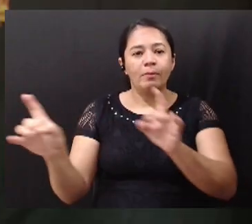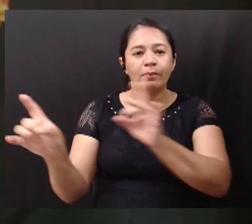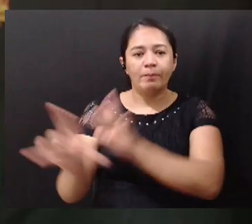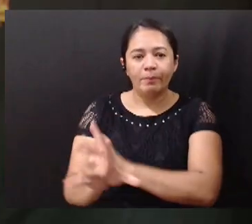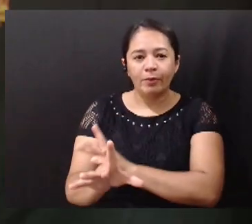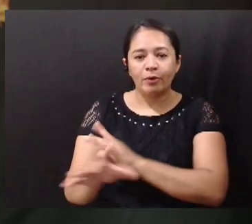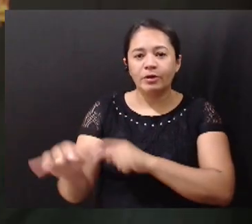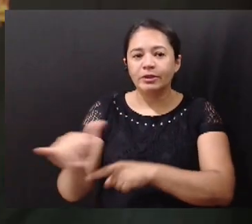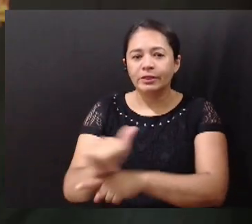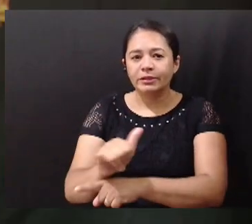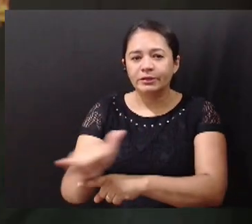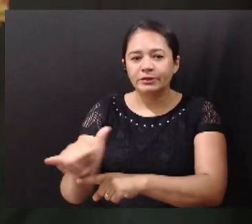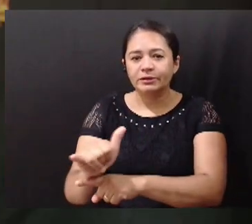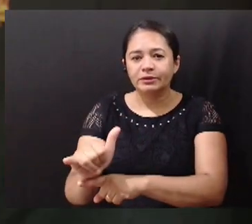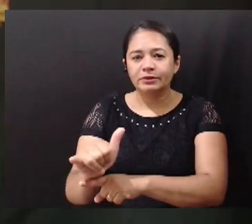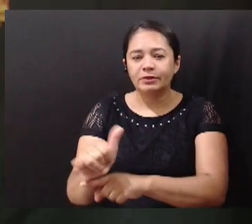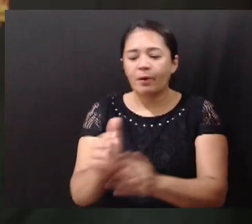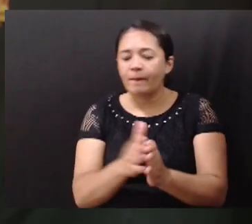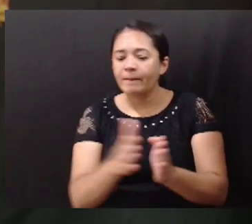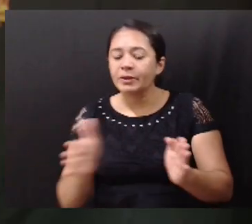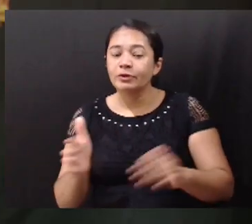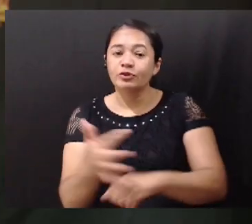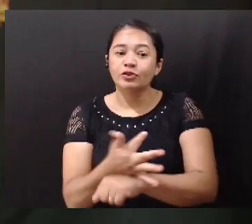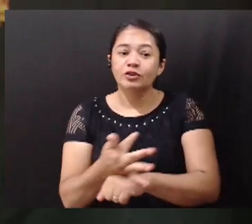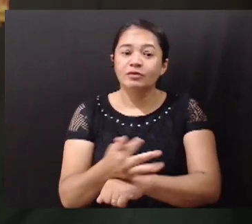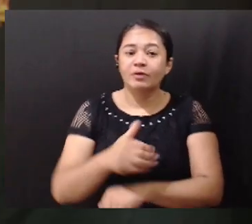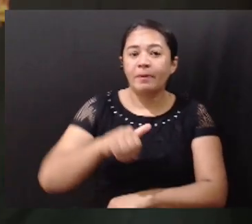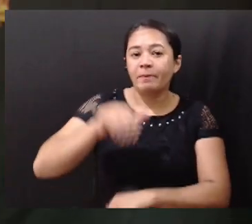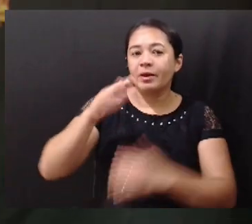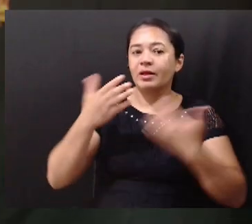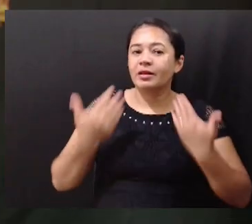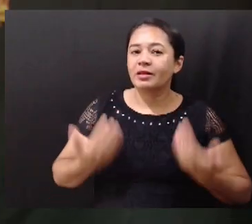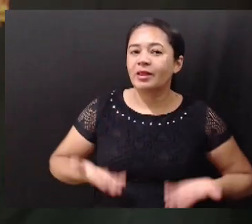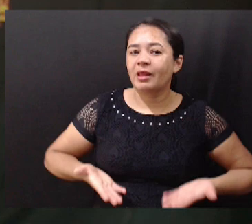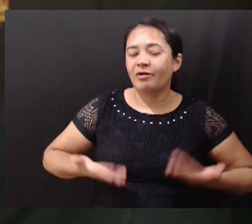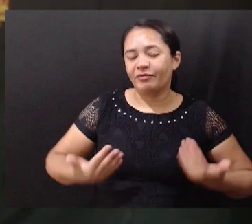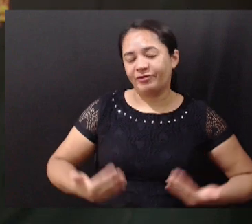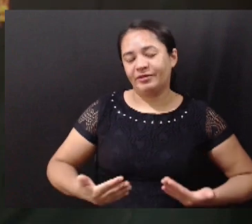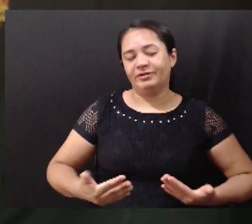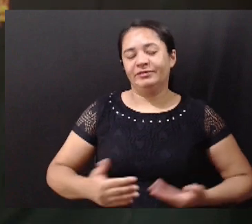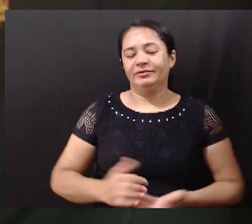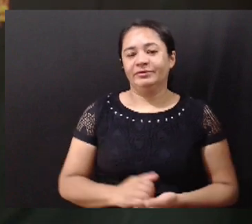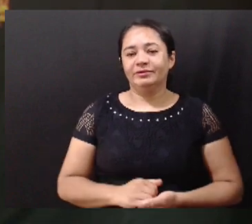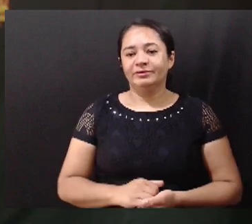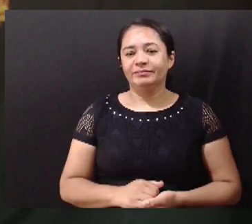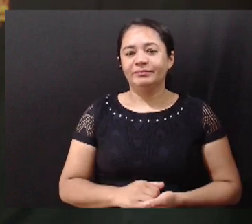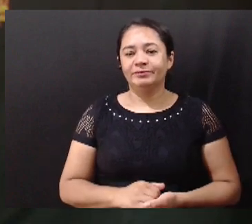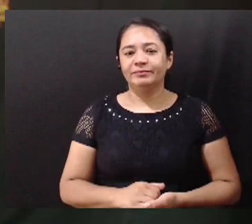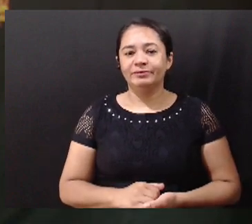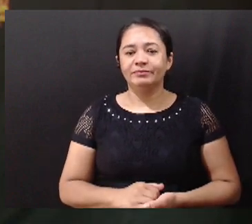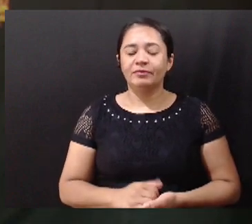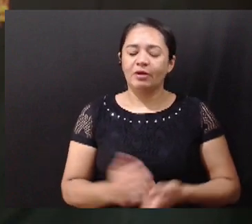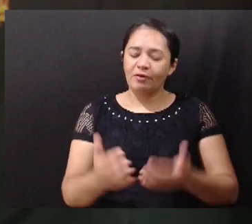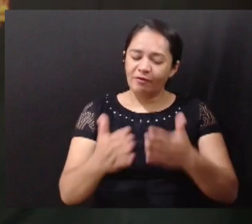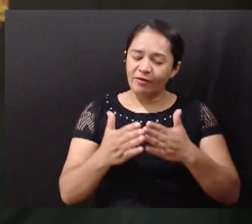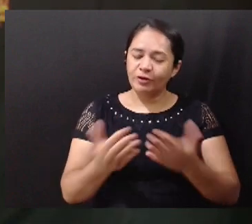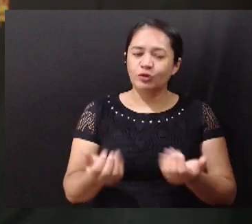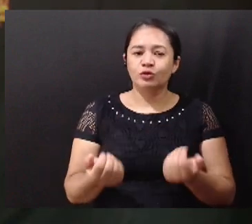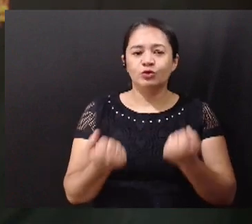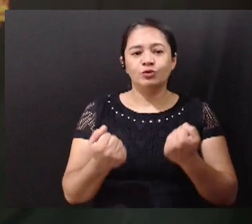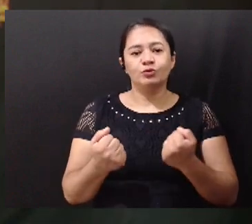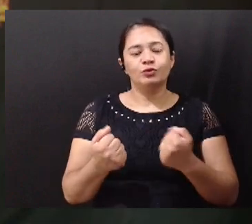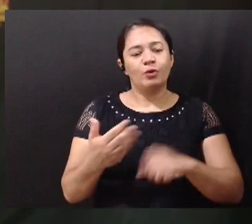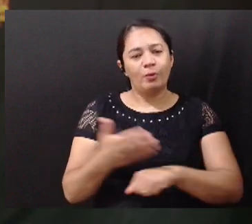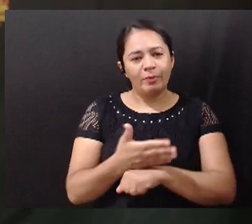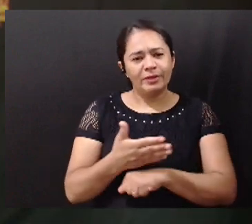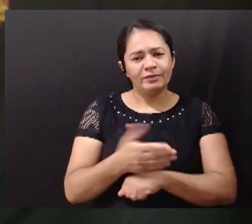ferramentas para férias mais tranquilas e mais leves, né? E então eu gostaria que você participasse com a gente. A galerinha tá em casa,